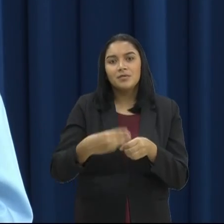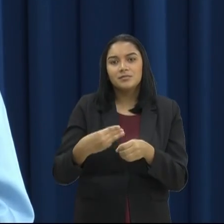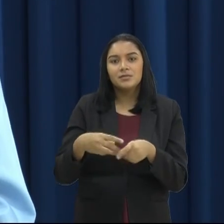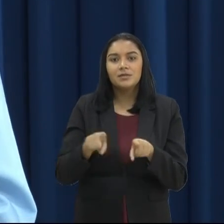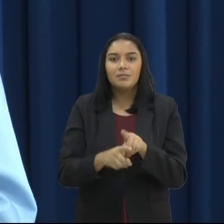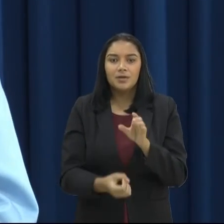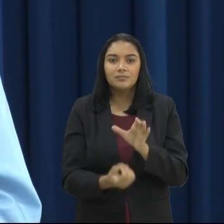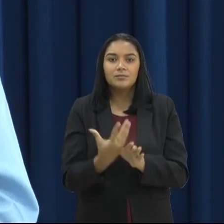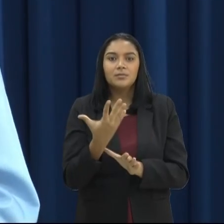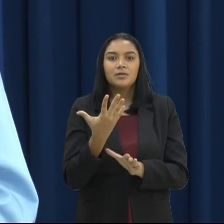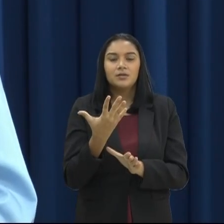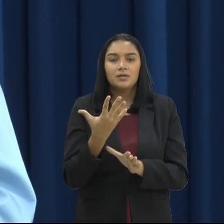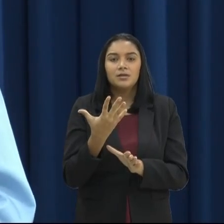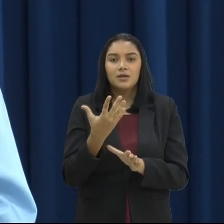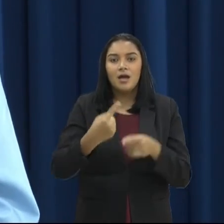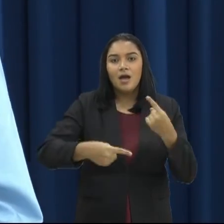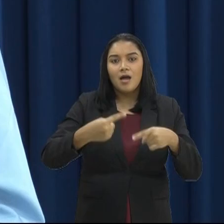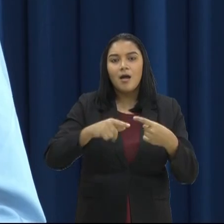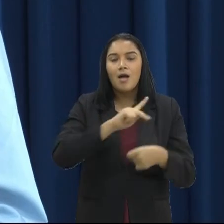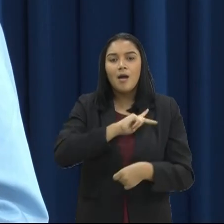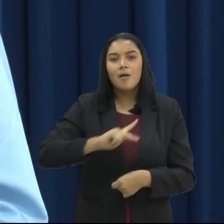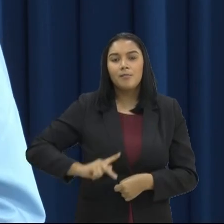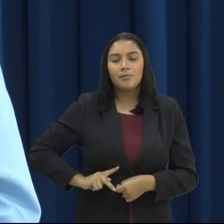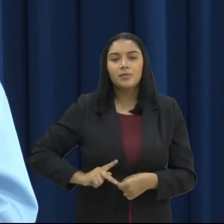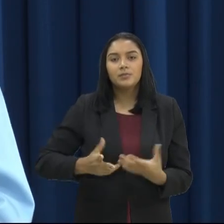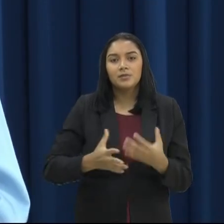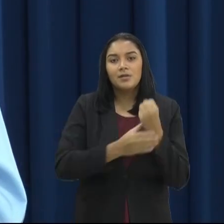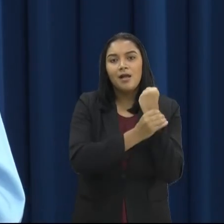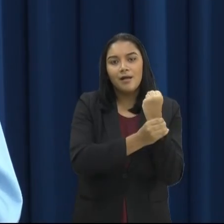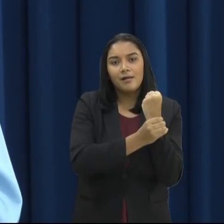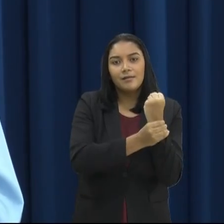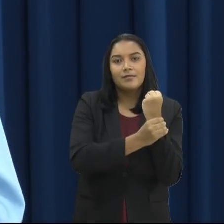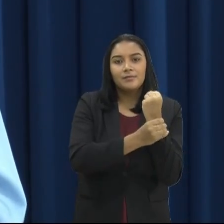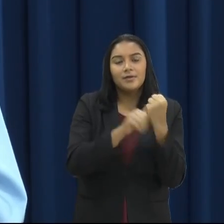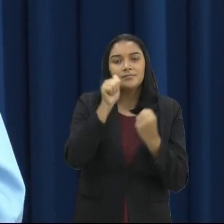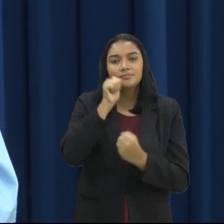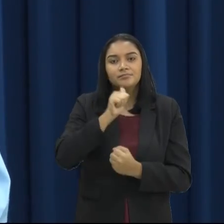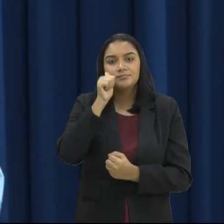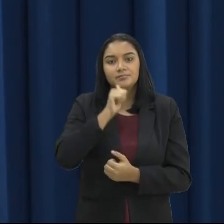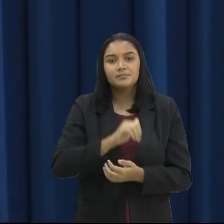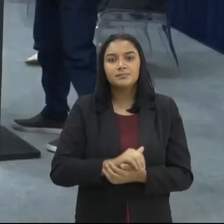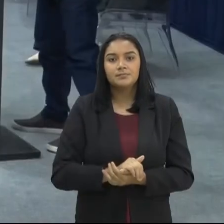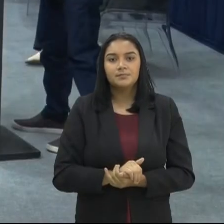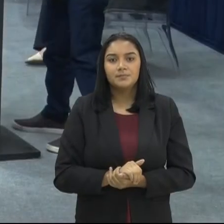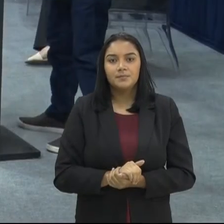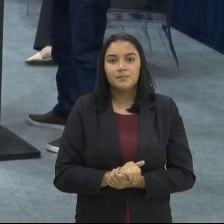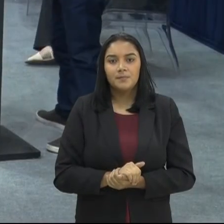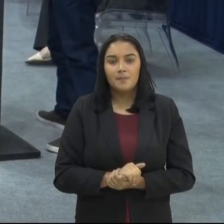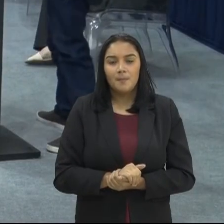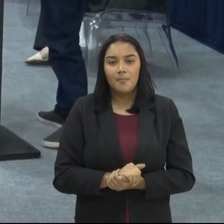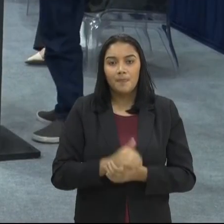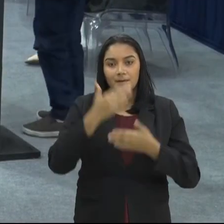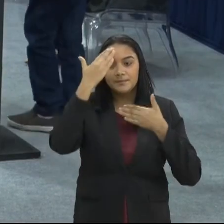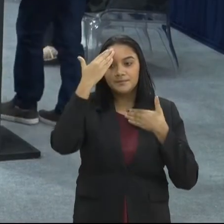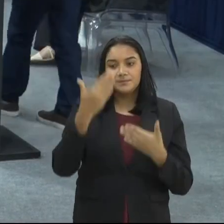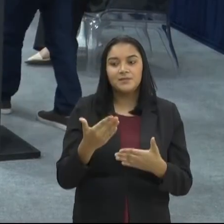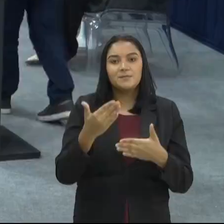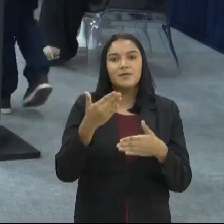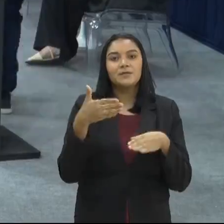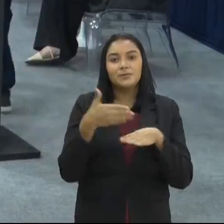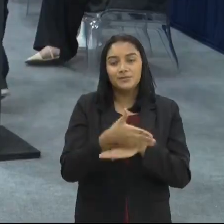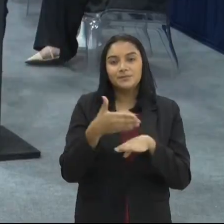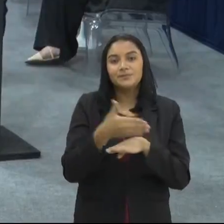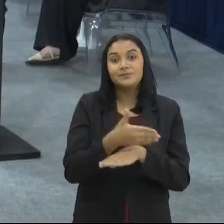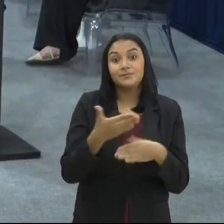que vamos criar as políticas para defender as mulheres. Mário, muito obrigado pela sua participação. Então,